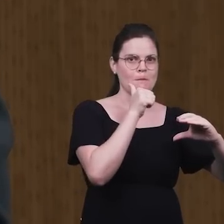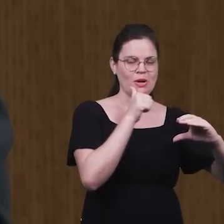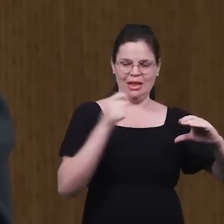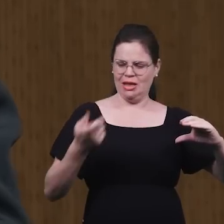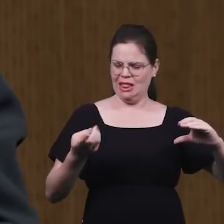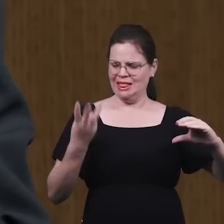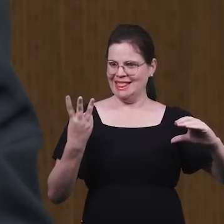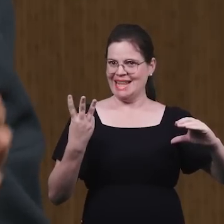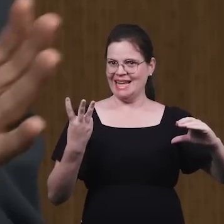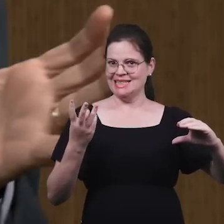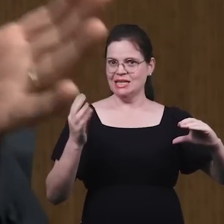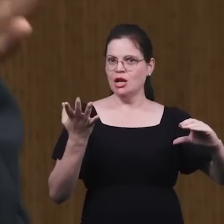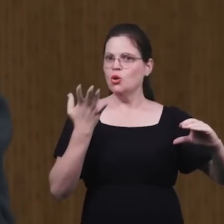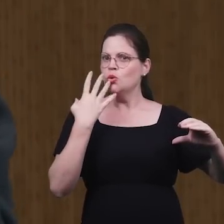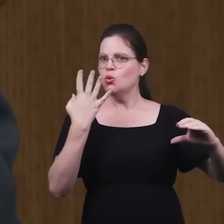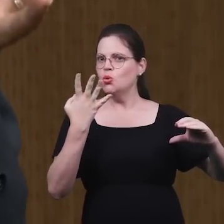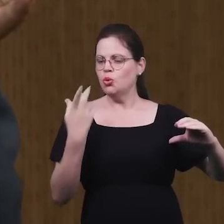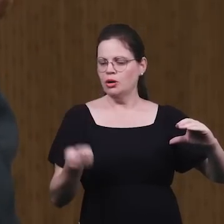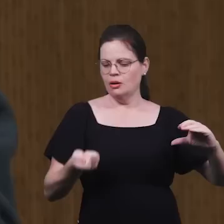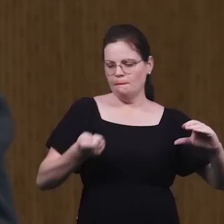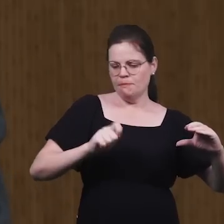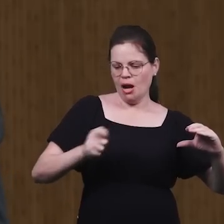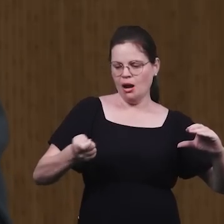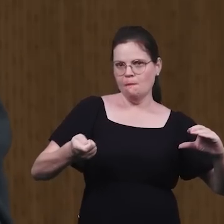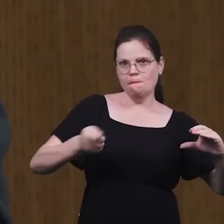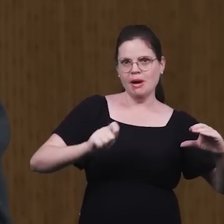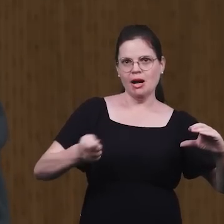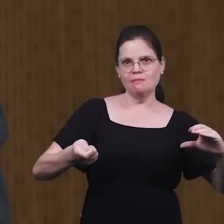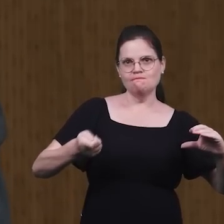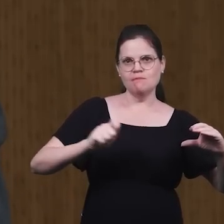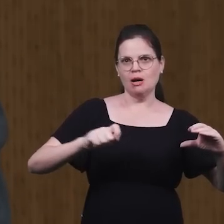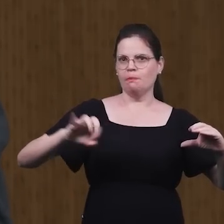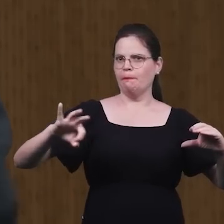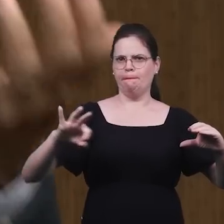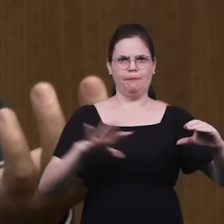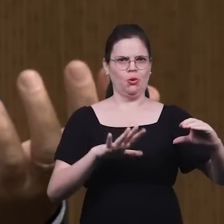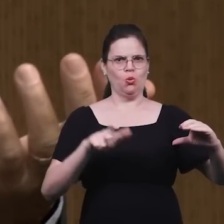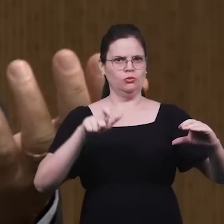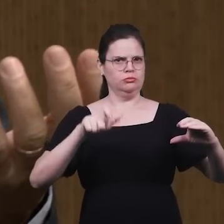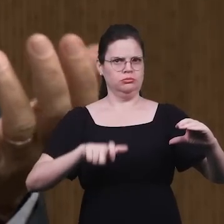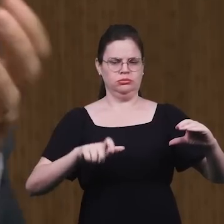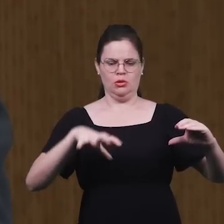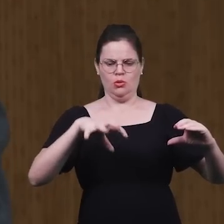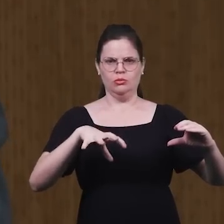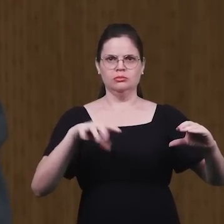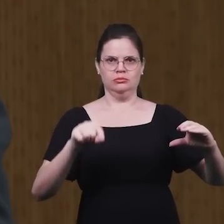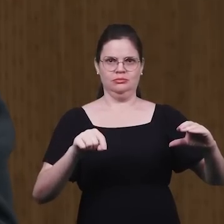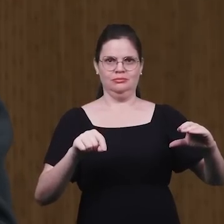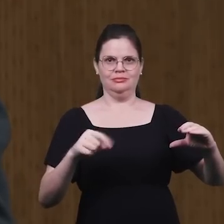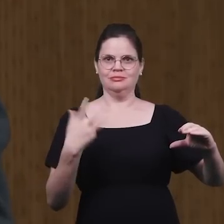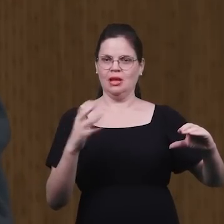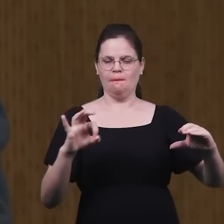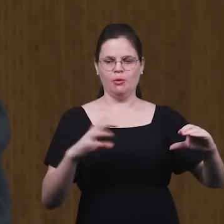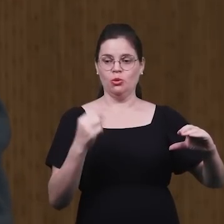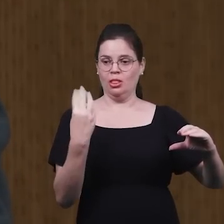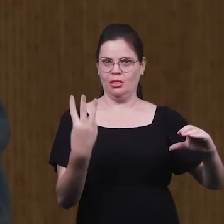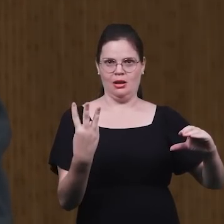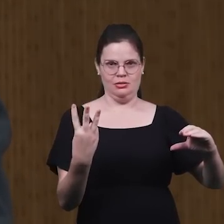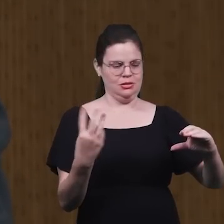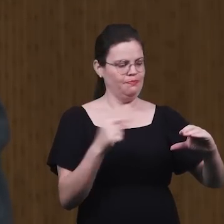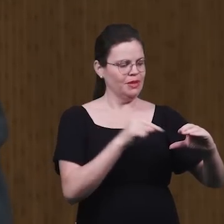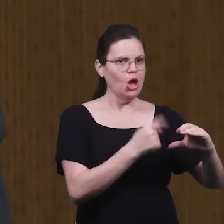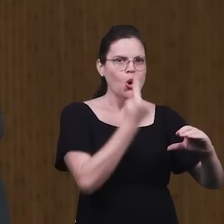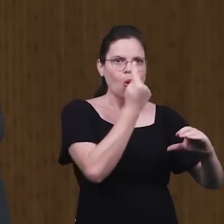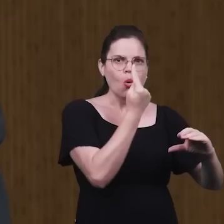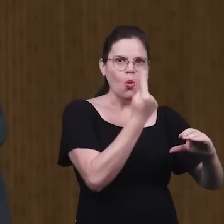mulher, né, misturou em 3 medidas de farinha. As 3 medidas de farinha já estavam determinadas, ou seja, aquilo que veio da parte, o pastor